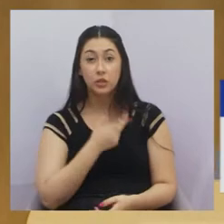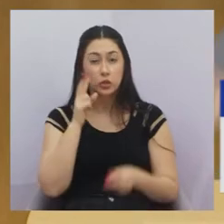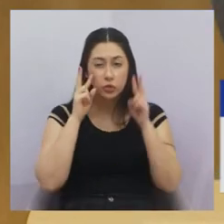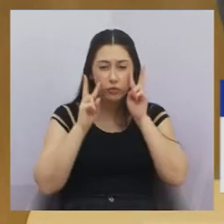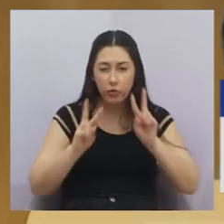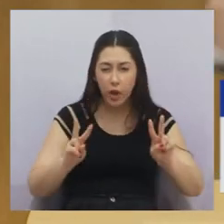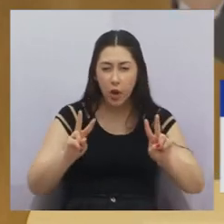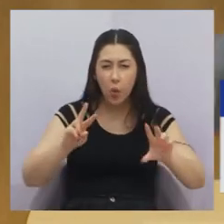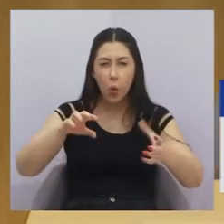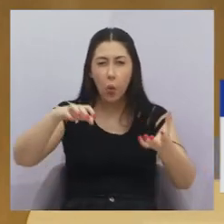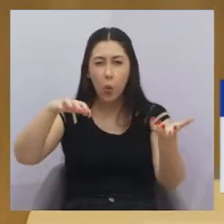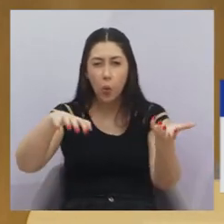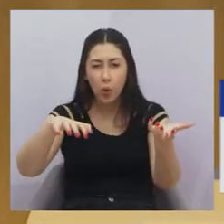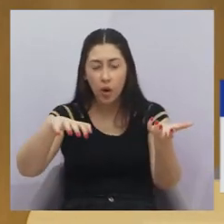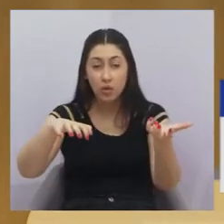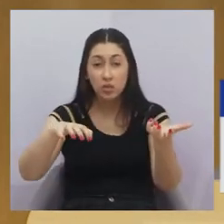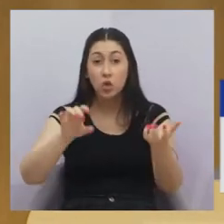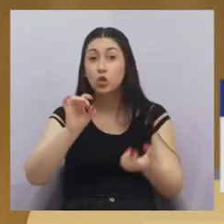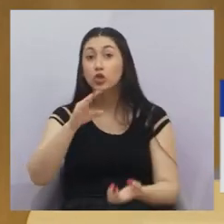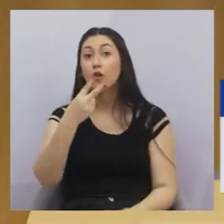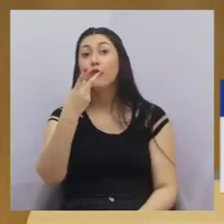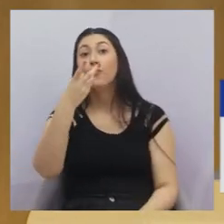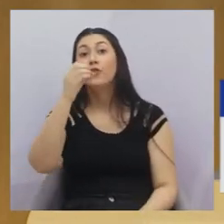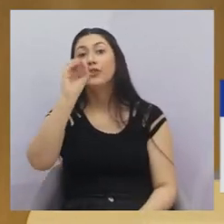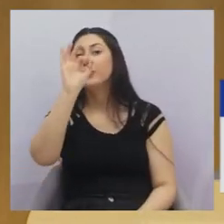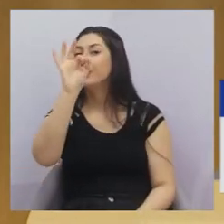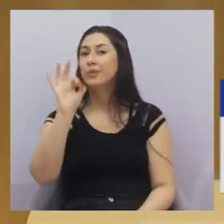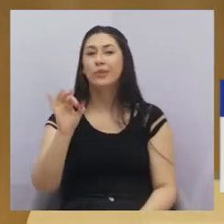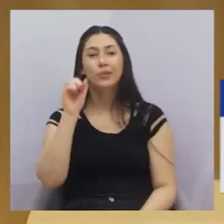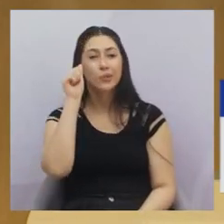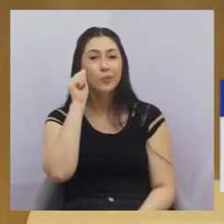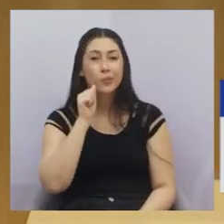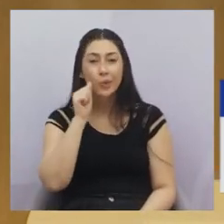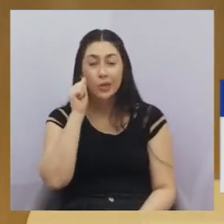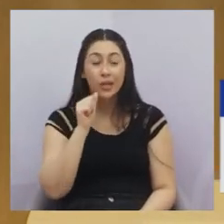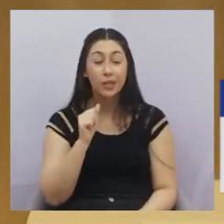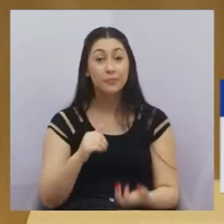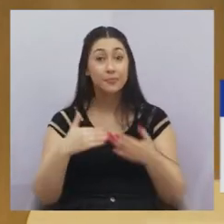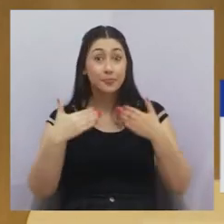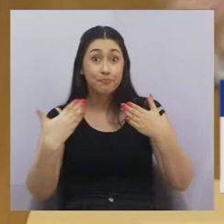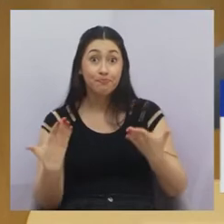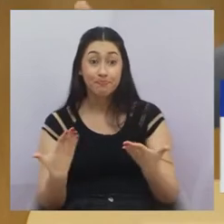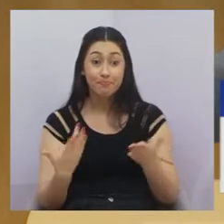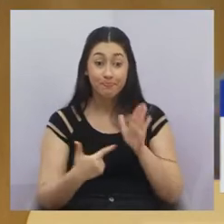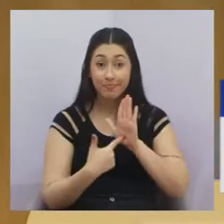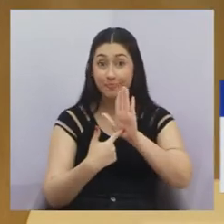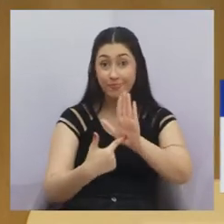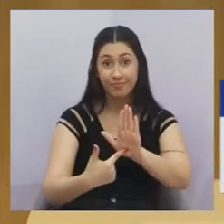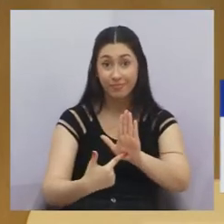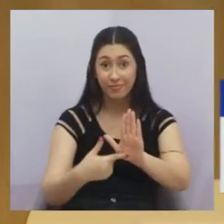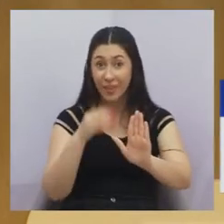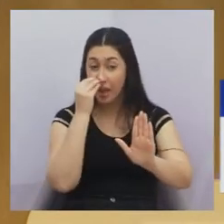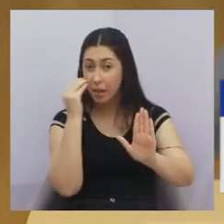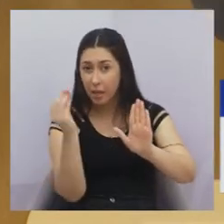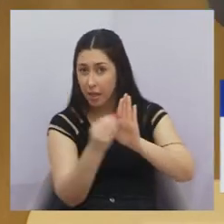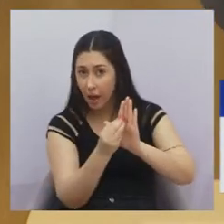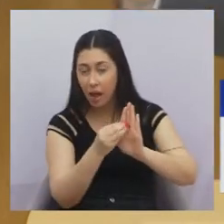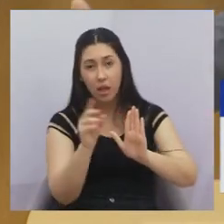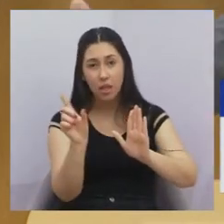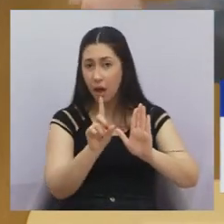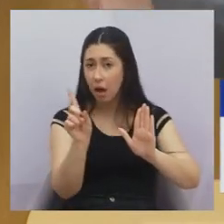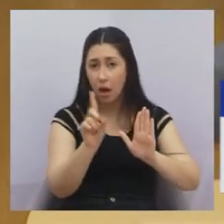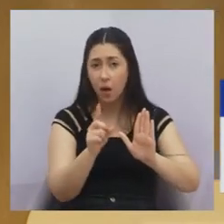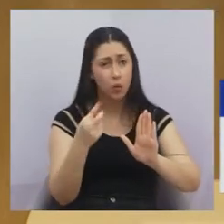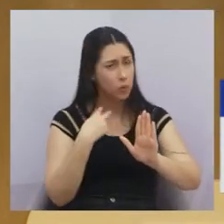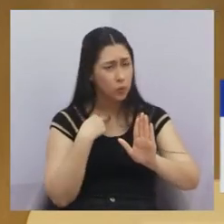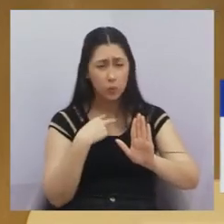Nacional, é 20% de representante das mulheres. Então, os dados não podem ser ignorados. A gente não